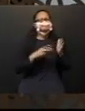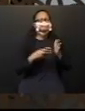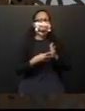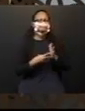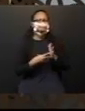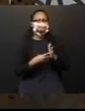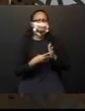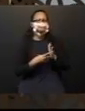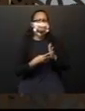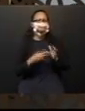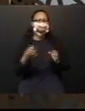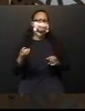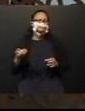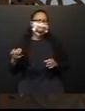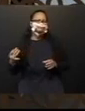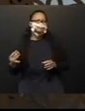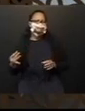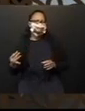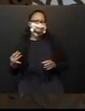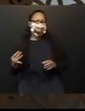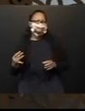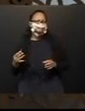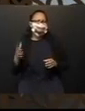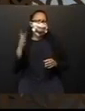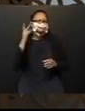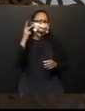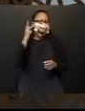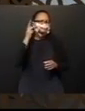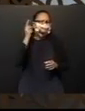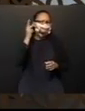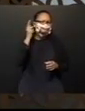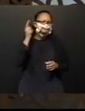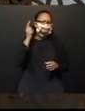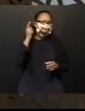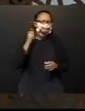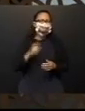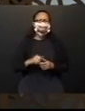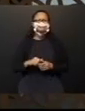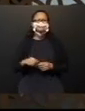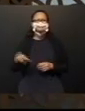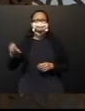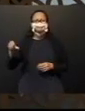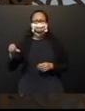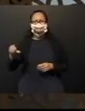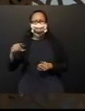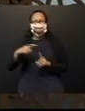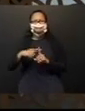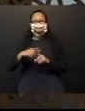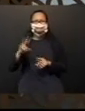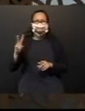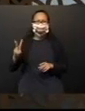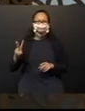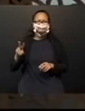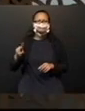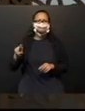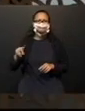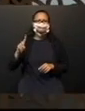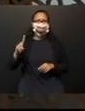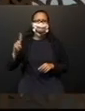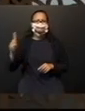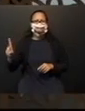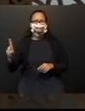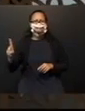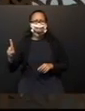continha normal, que a gente chama. Olha lá, ó, 9 mais 2 dá 11, subiu a dezena, desce a